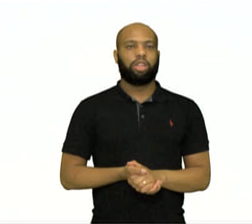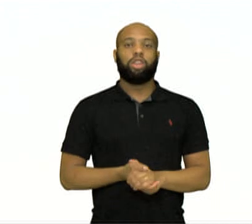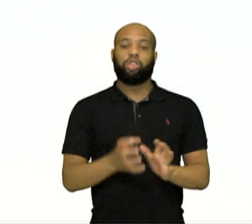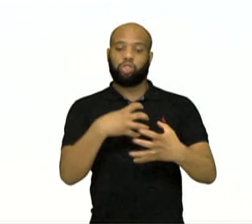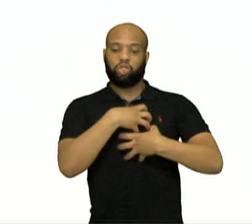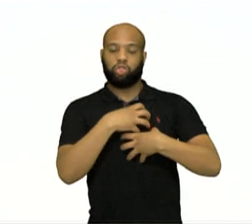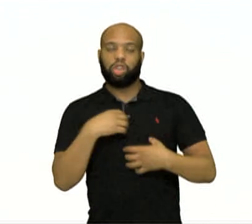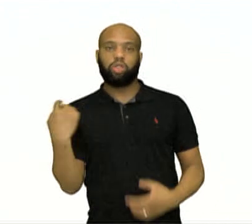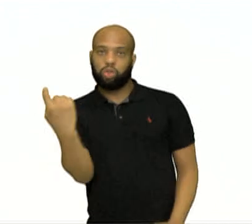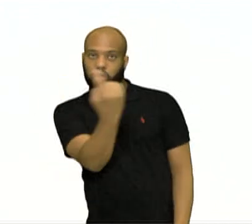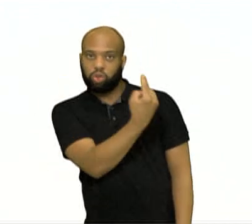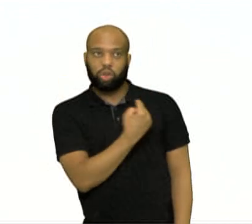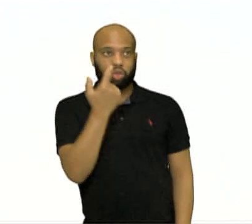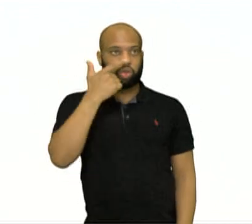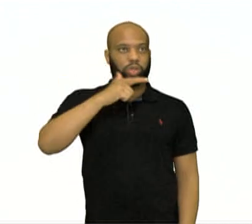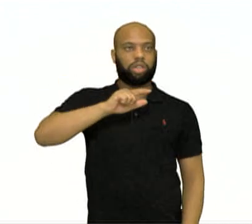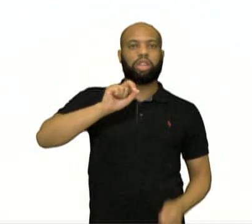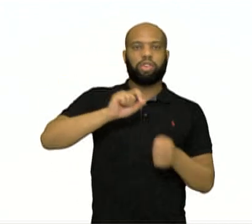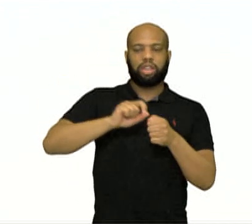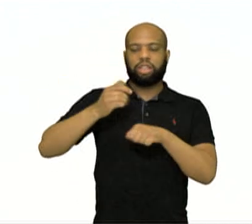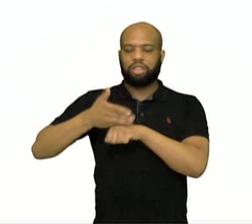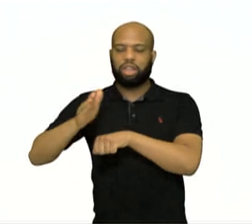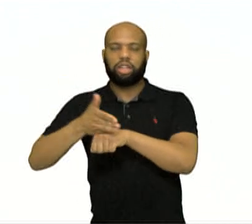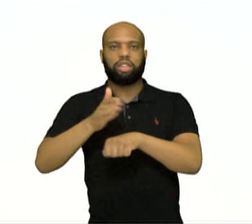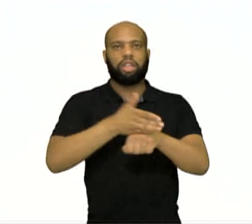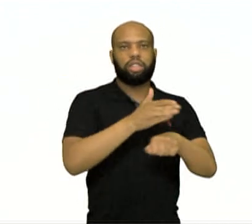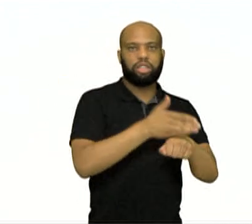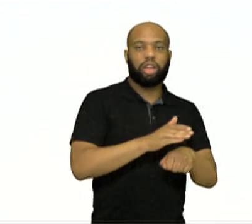forma podemos praticar a escuta ativa?